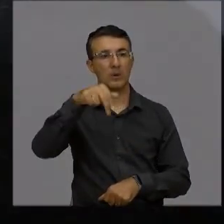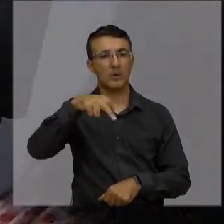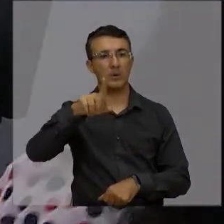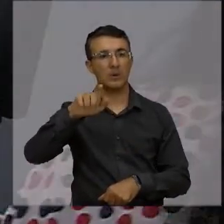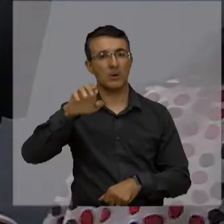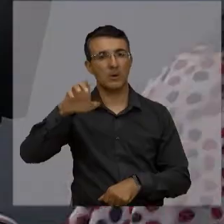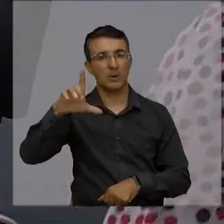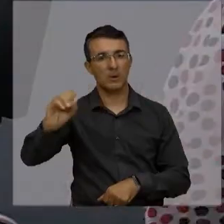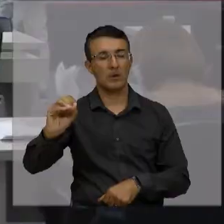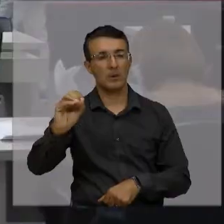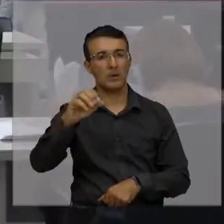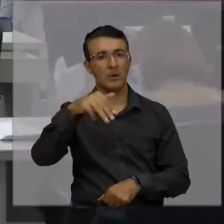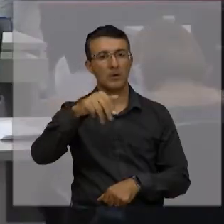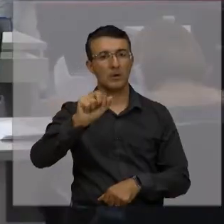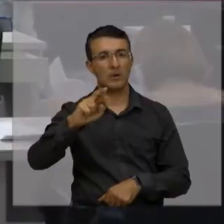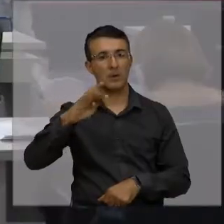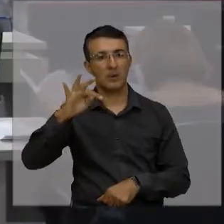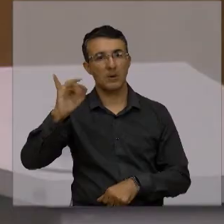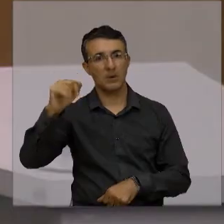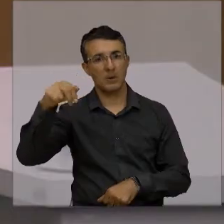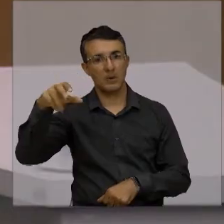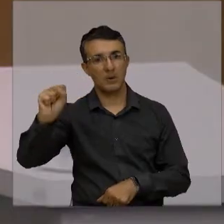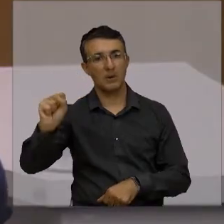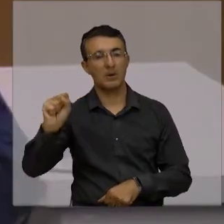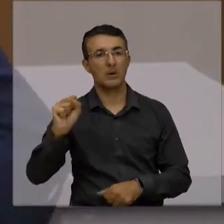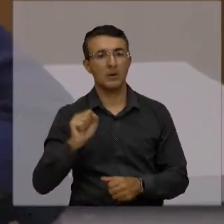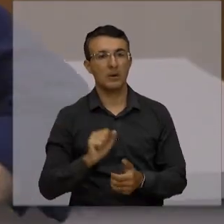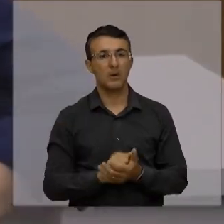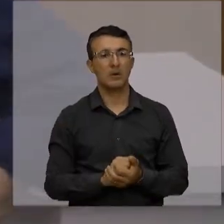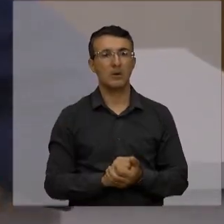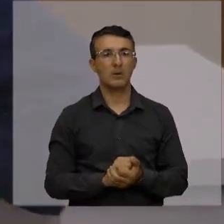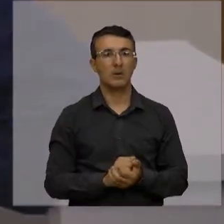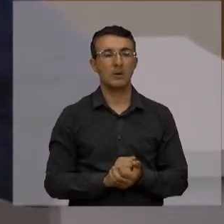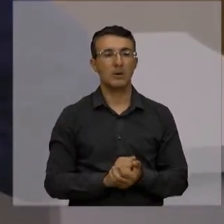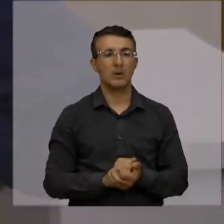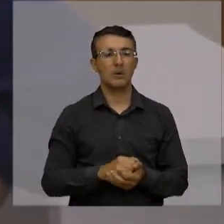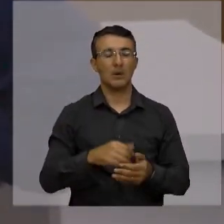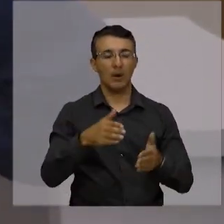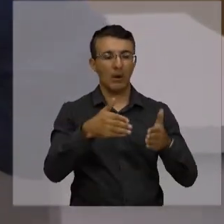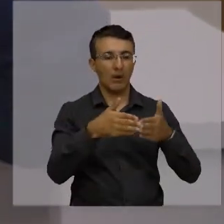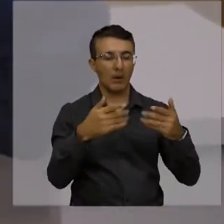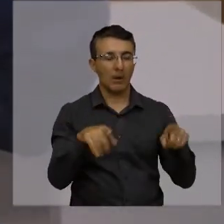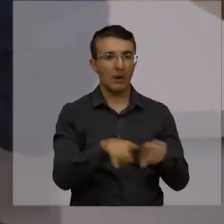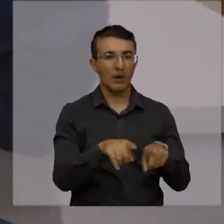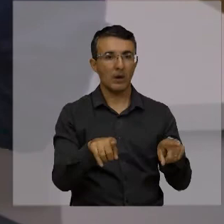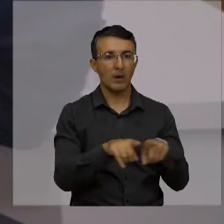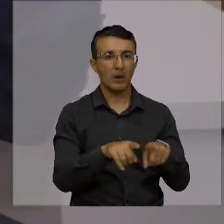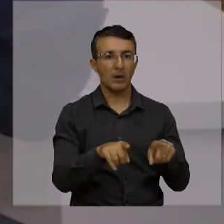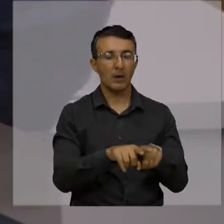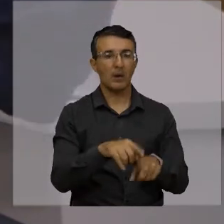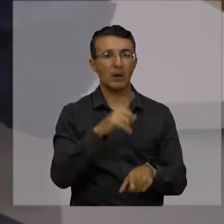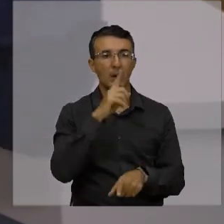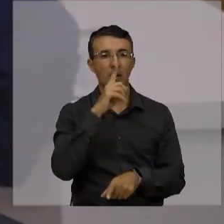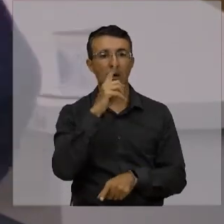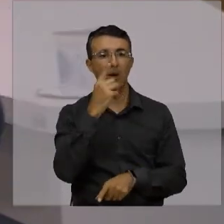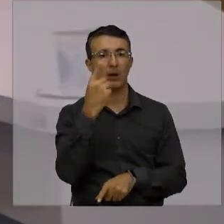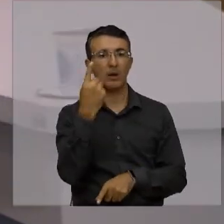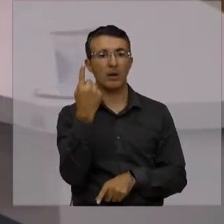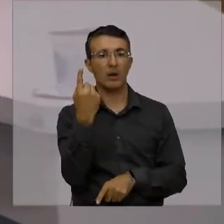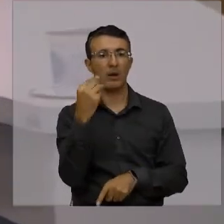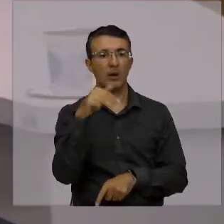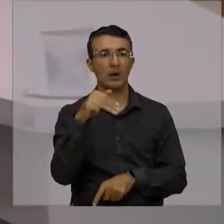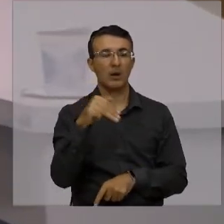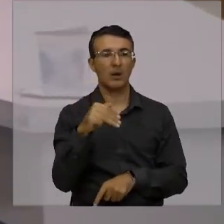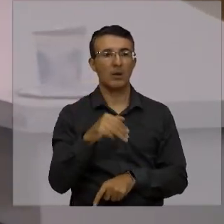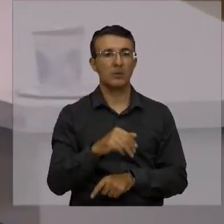Vereadora Dulce Rita. Senhor presidente, também queria pedir 1 minuto de silêncio para Adriana Pires Risso, senhora Florinda